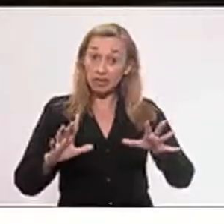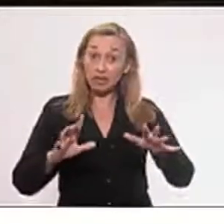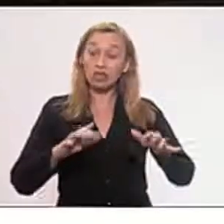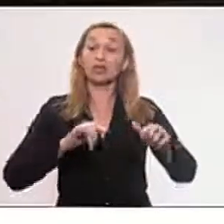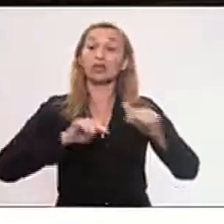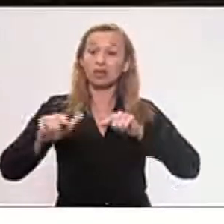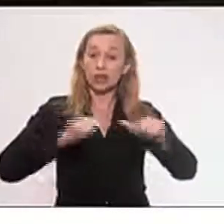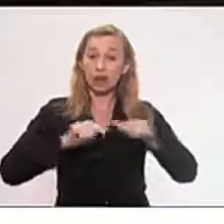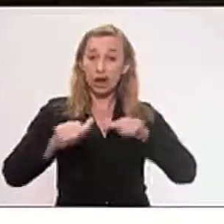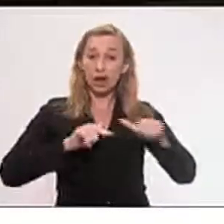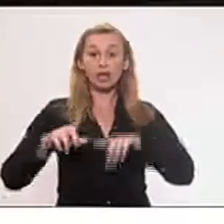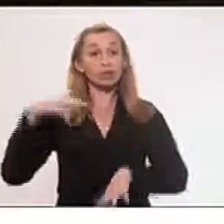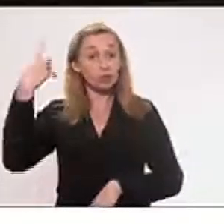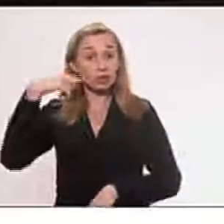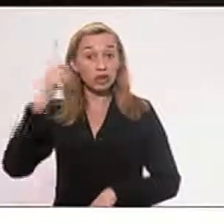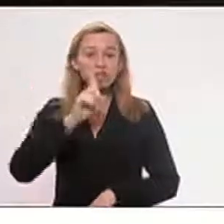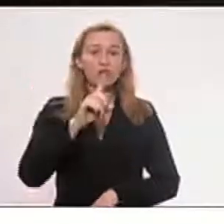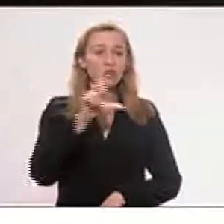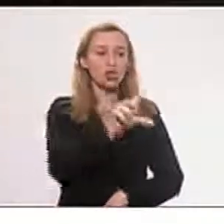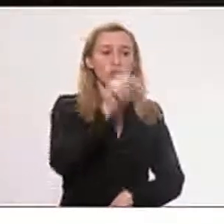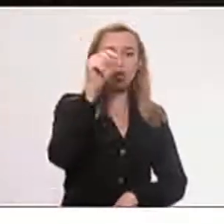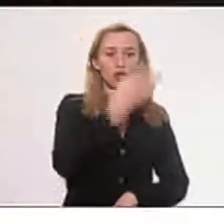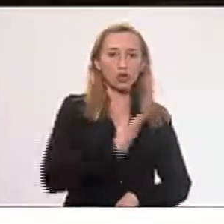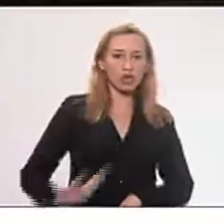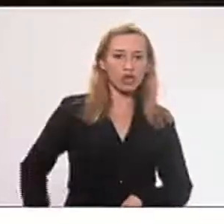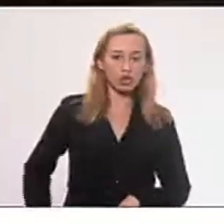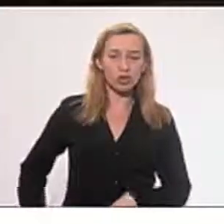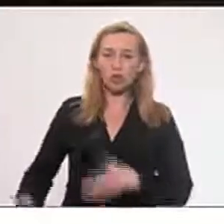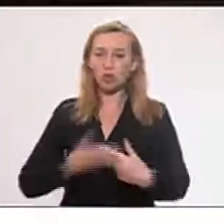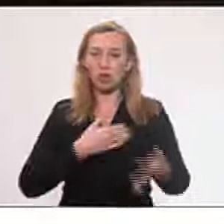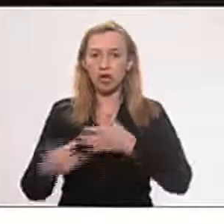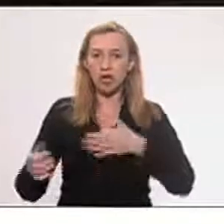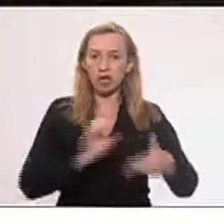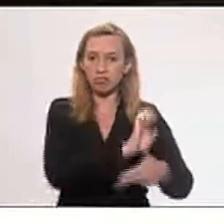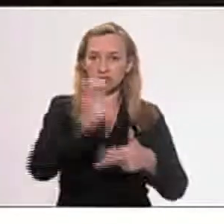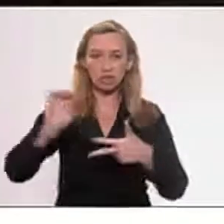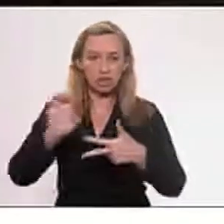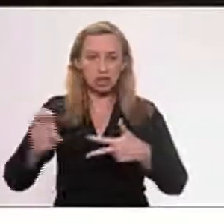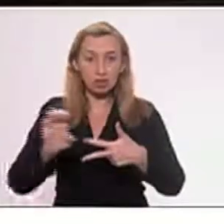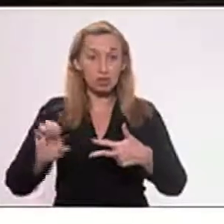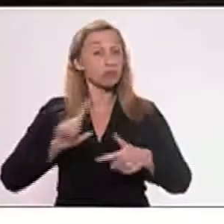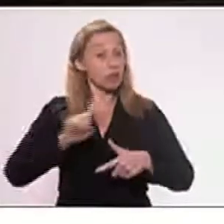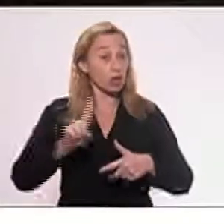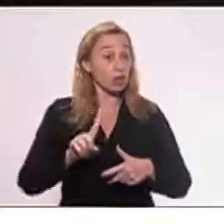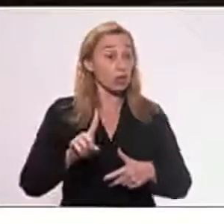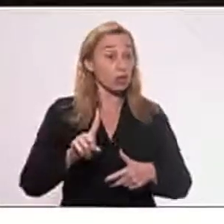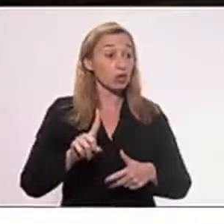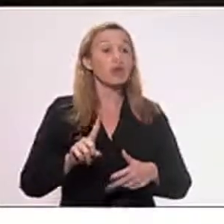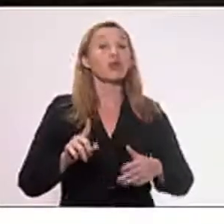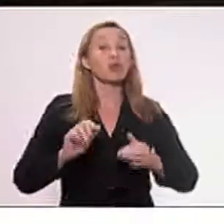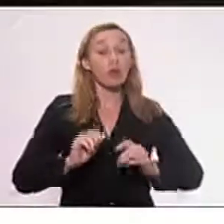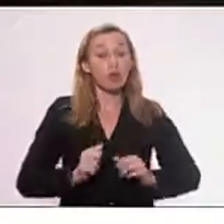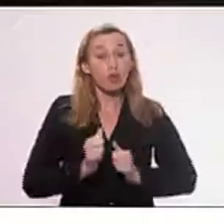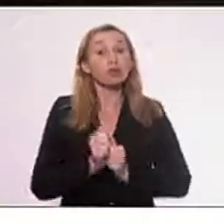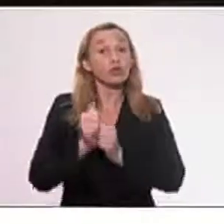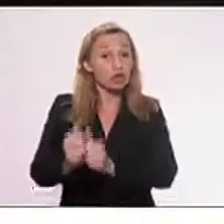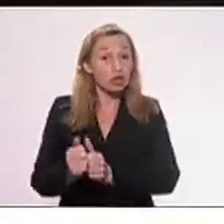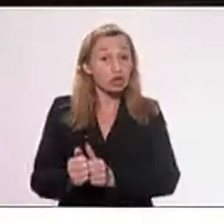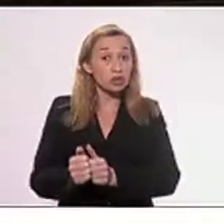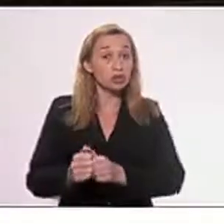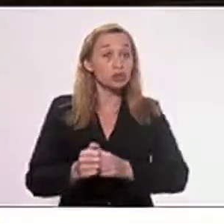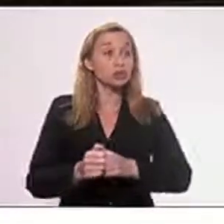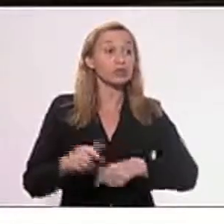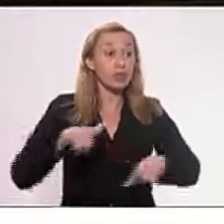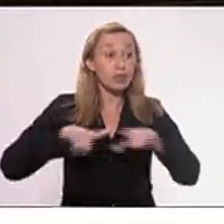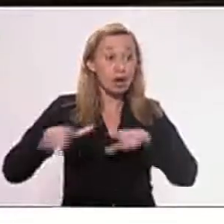não pelo governador por uma autoridade executiva foram conferidos esse mandatos ou conduzido reconduzir o deputado deputados